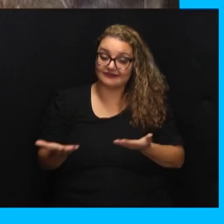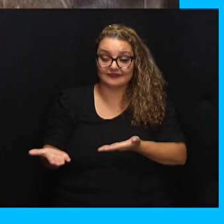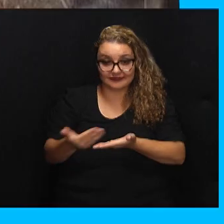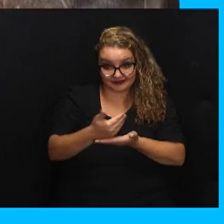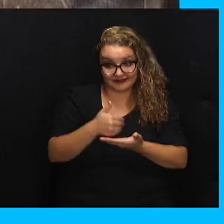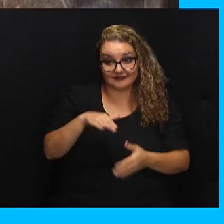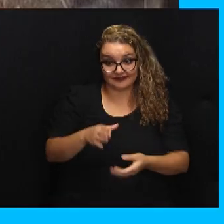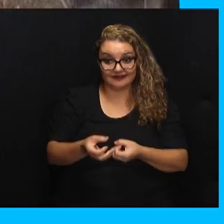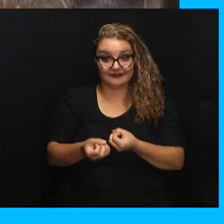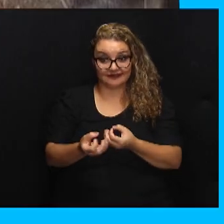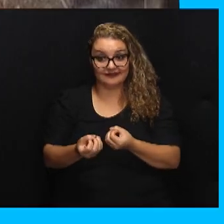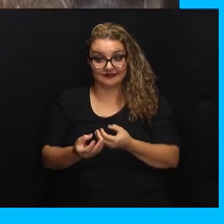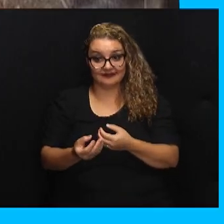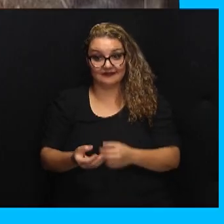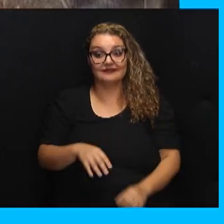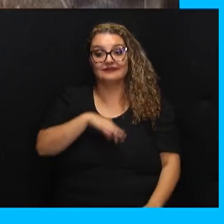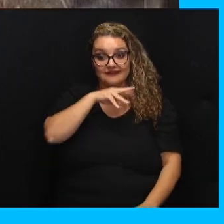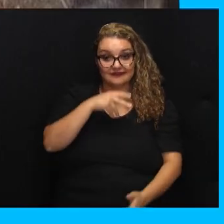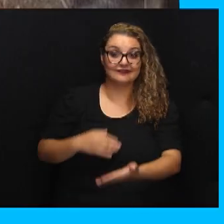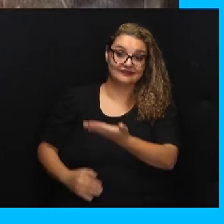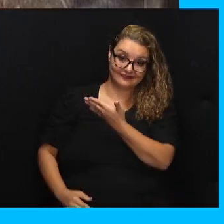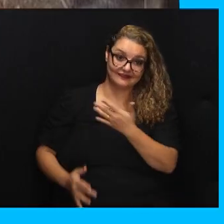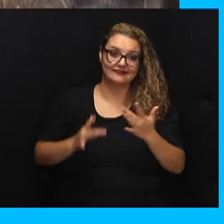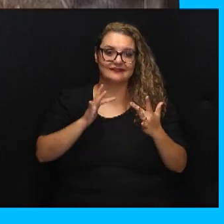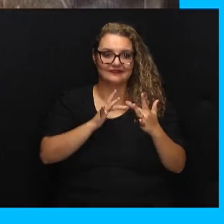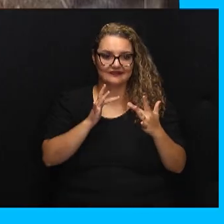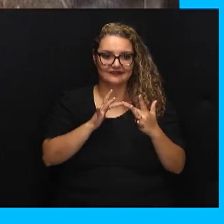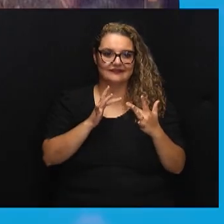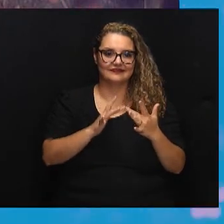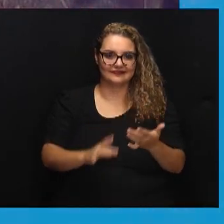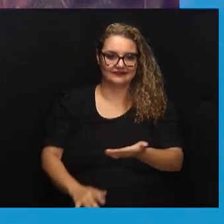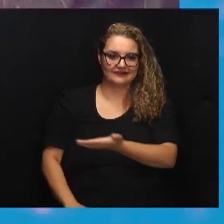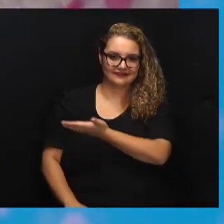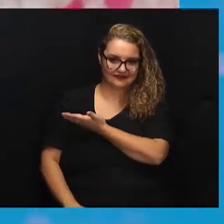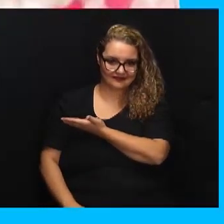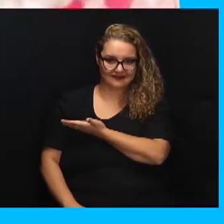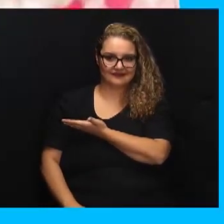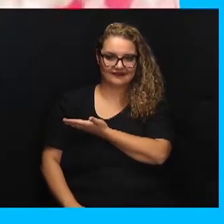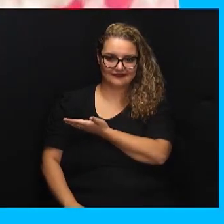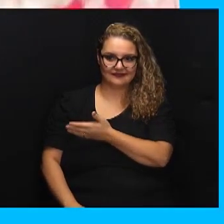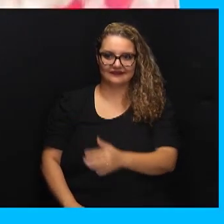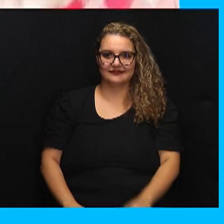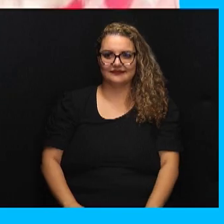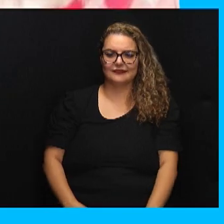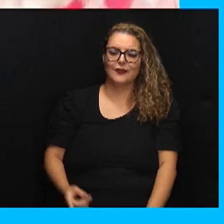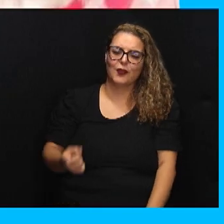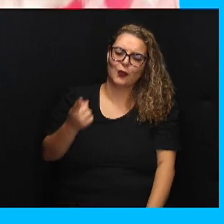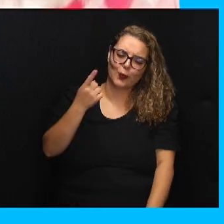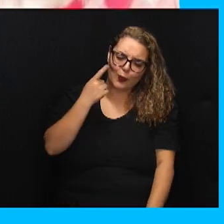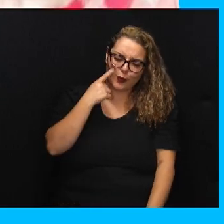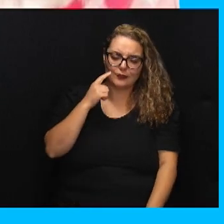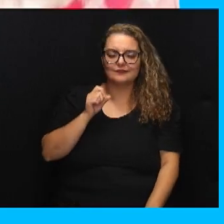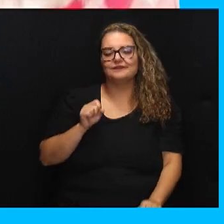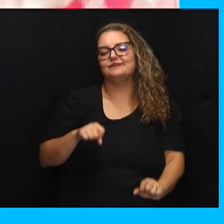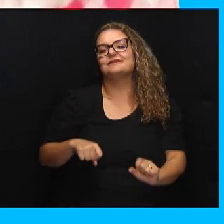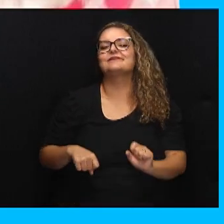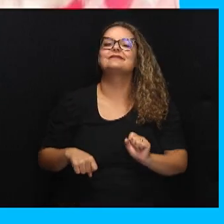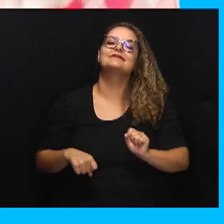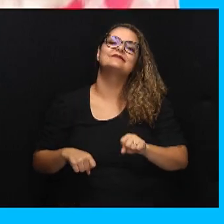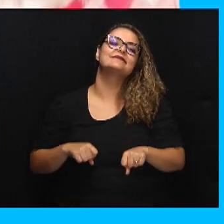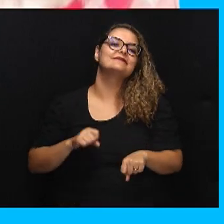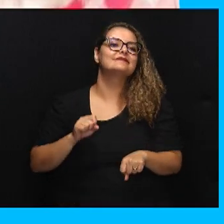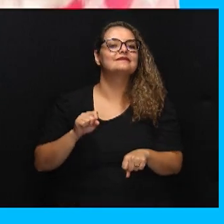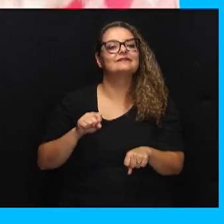mais informações sobre o bichinho, entre em contato com a Carla Vieira. E olha que charmosa é a Marvin.